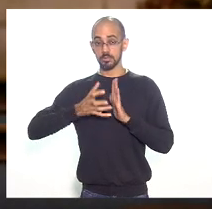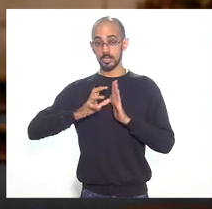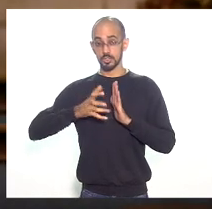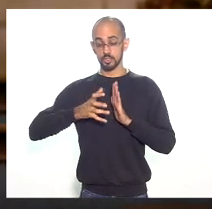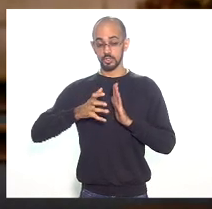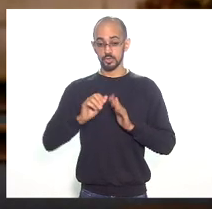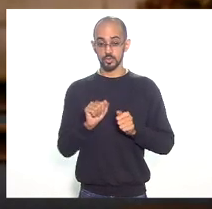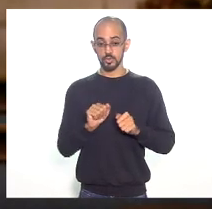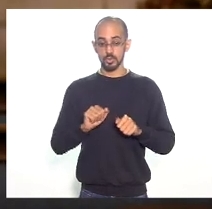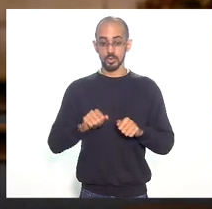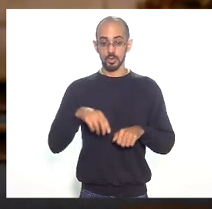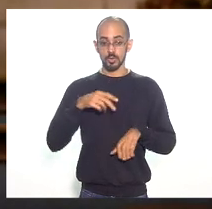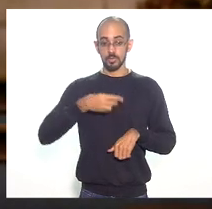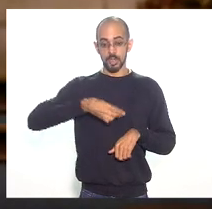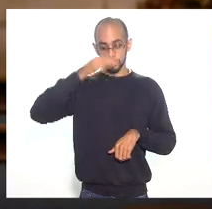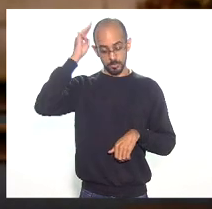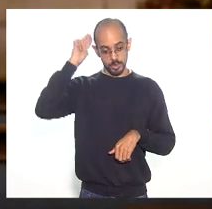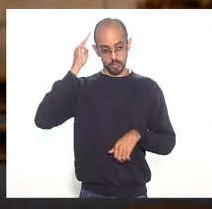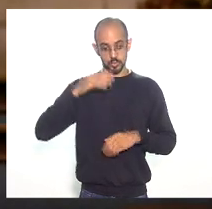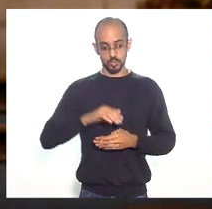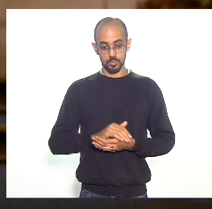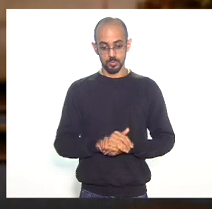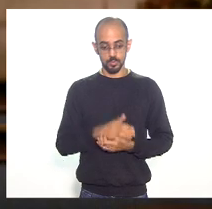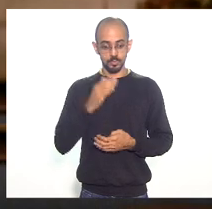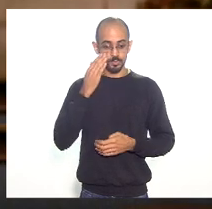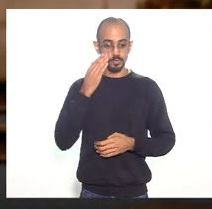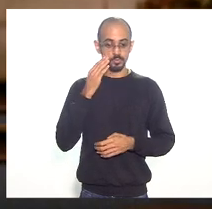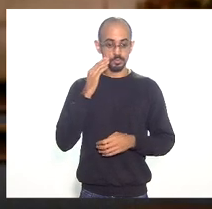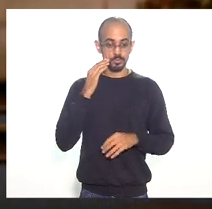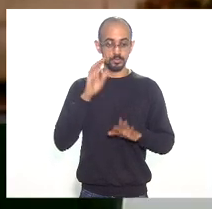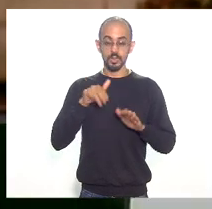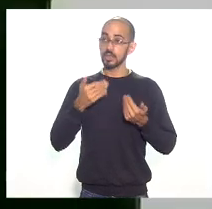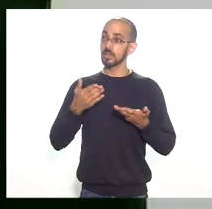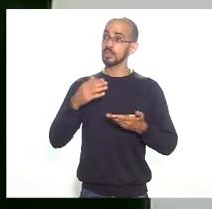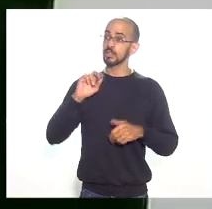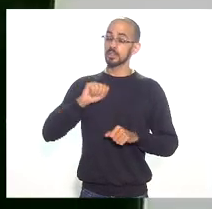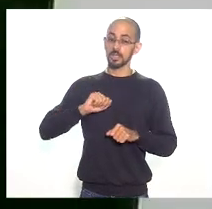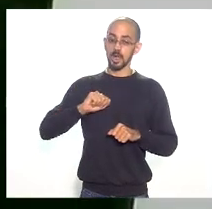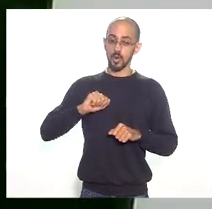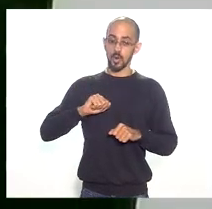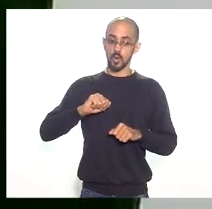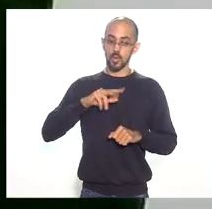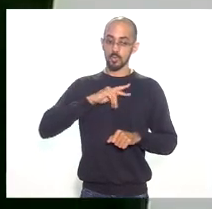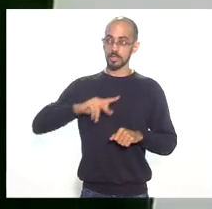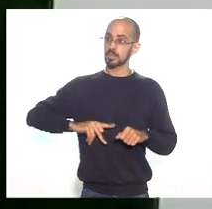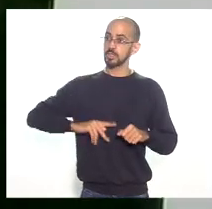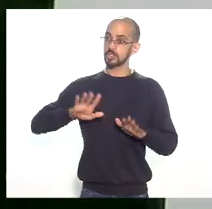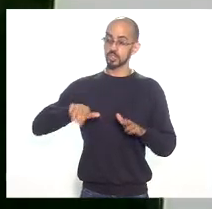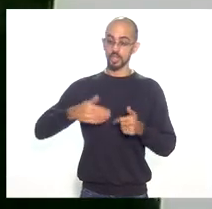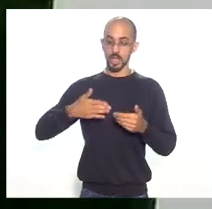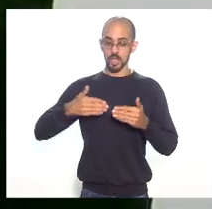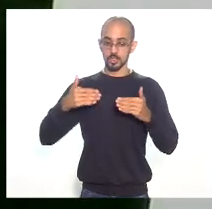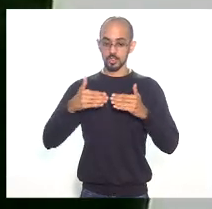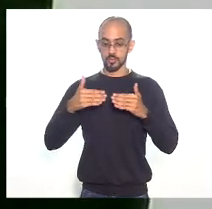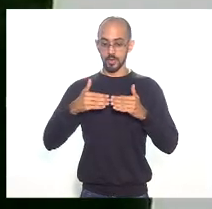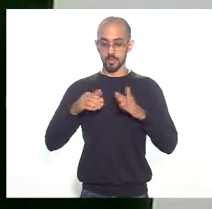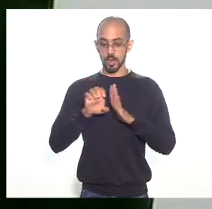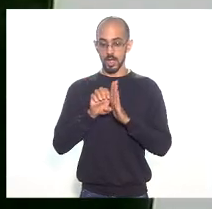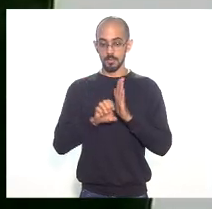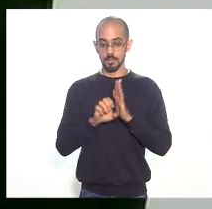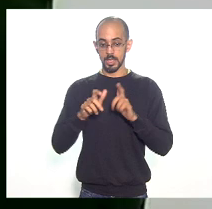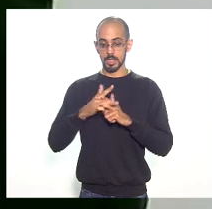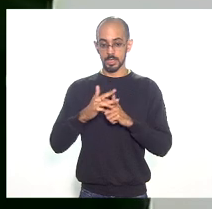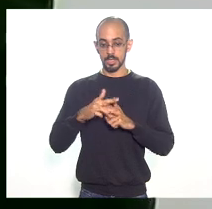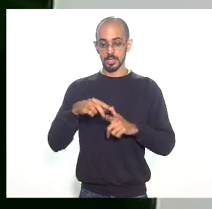as emendas de plenário, deputado Márcio Pacheco. Senhor presidente, o parecer é favorável as emendas 3, 5,